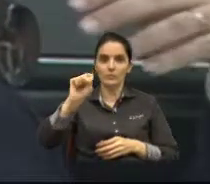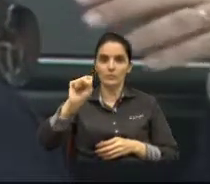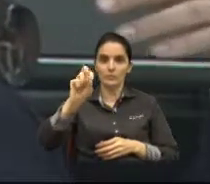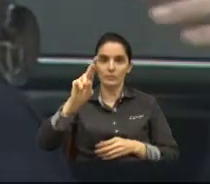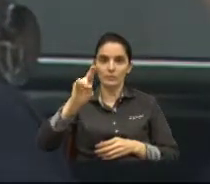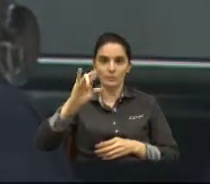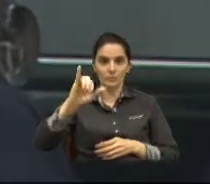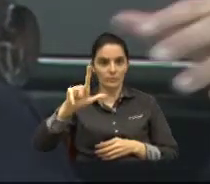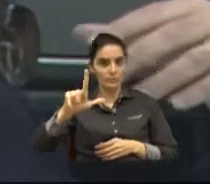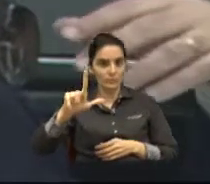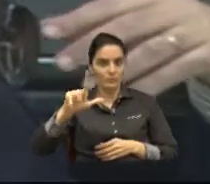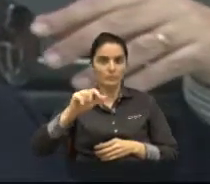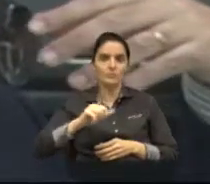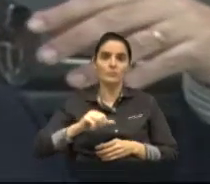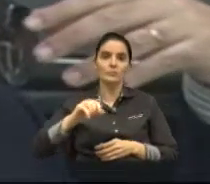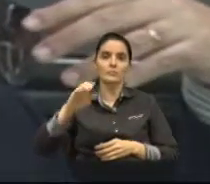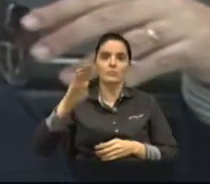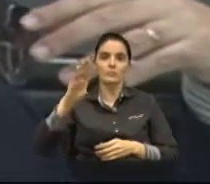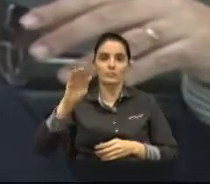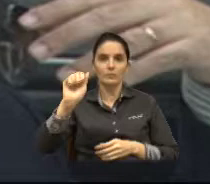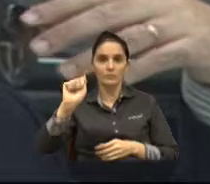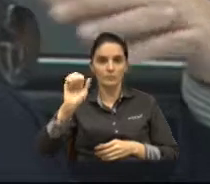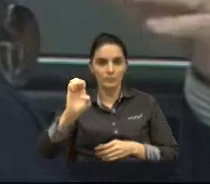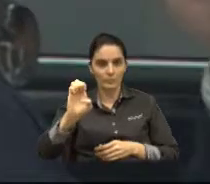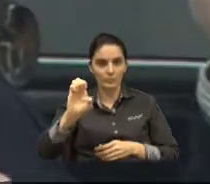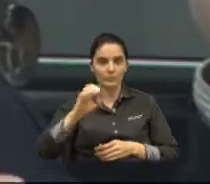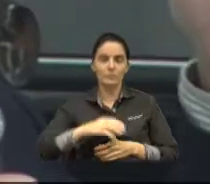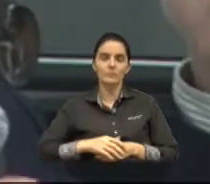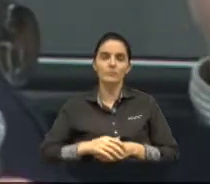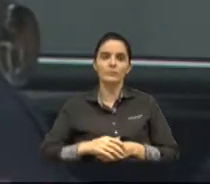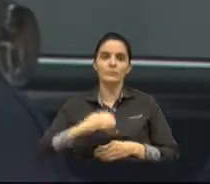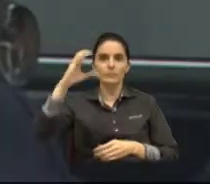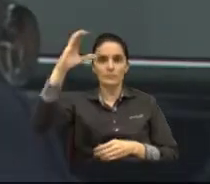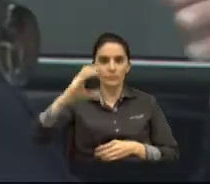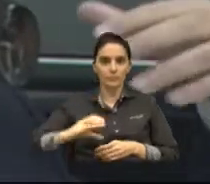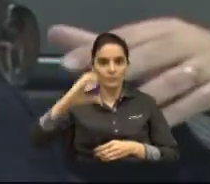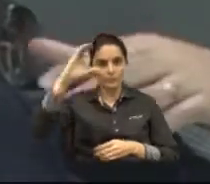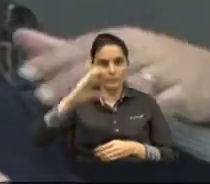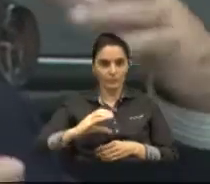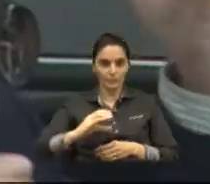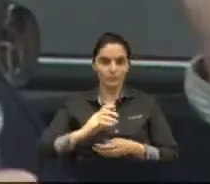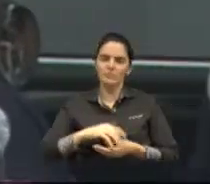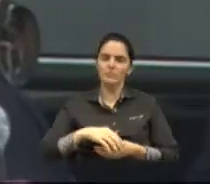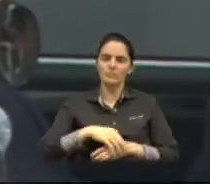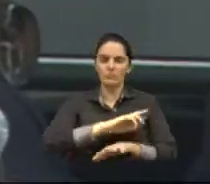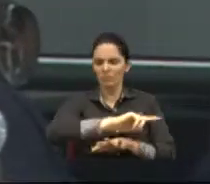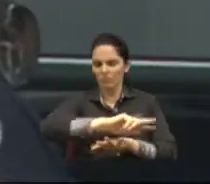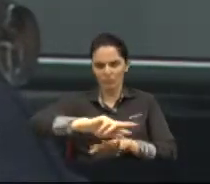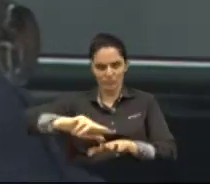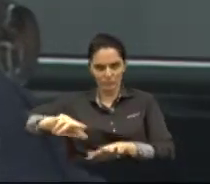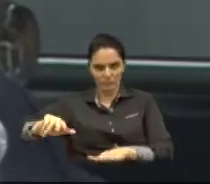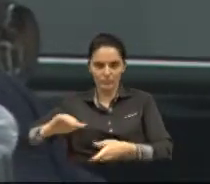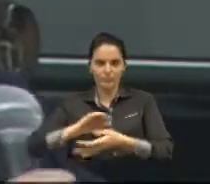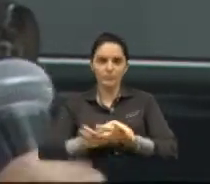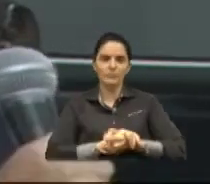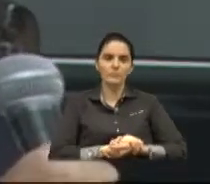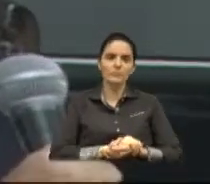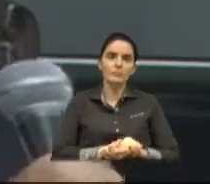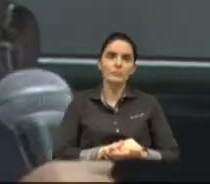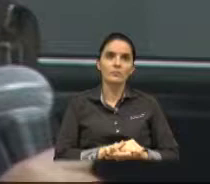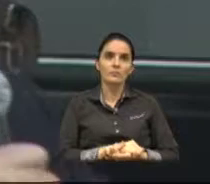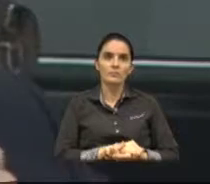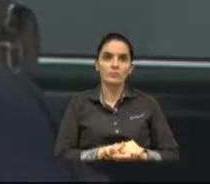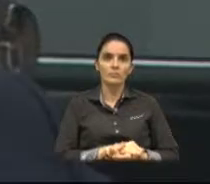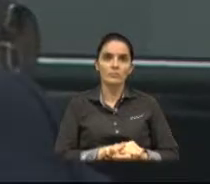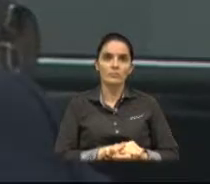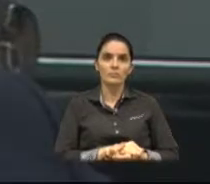Ariel, a Pai, a Creche São Vicente de Paulo e outros. Todos que batiam